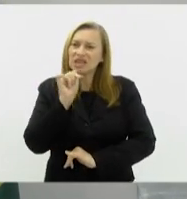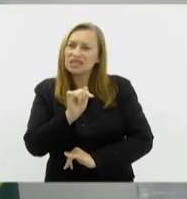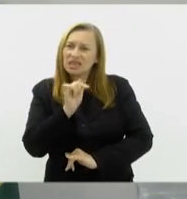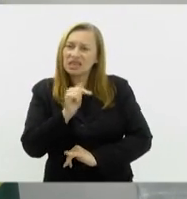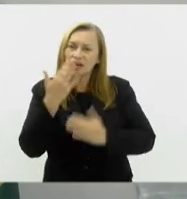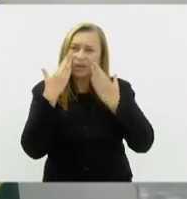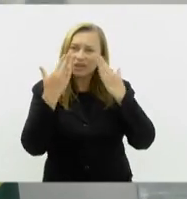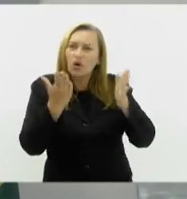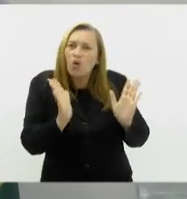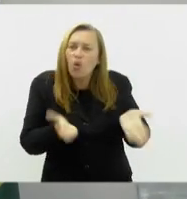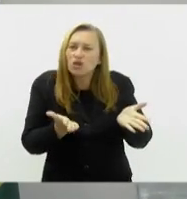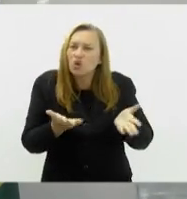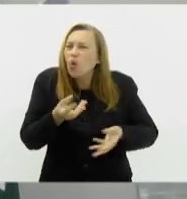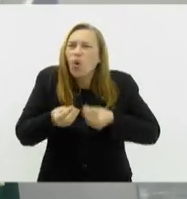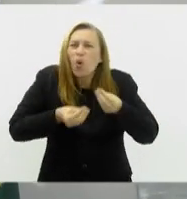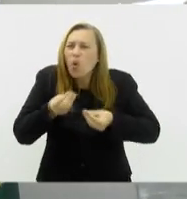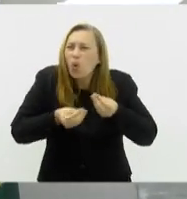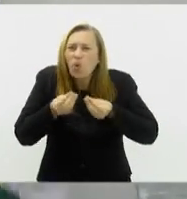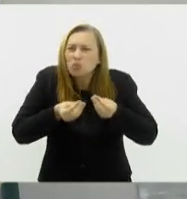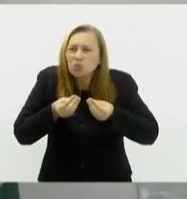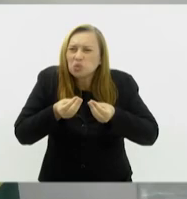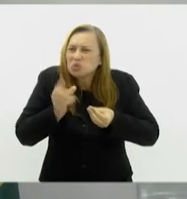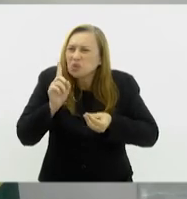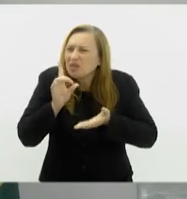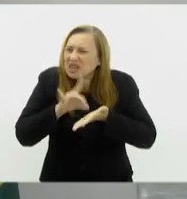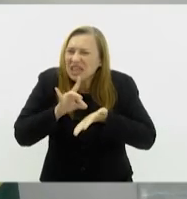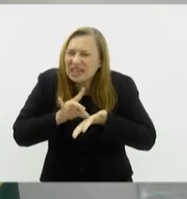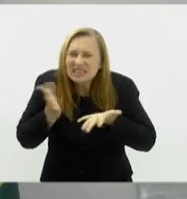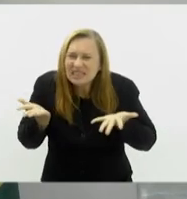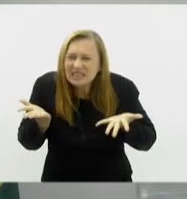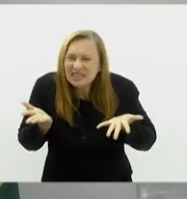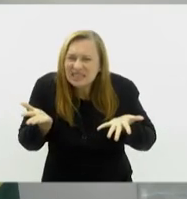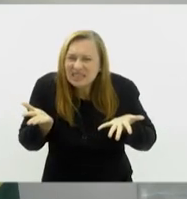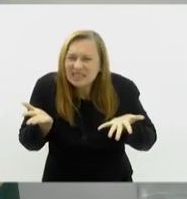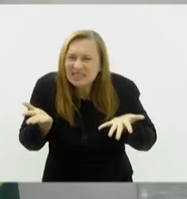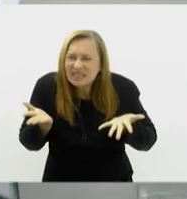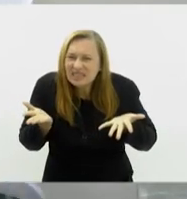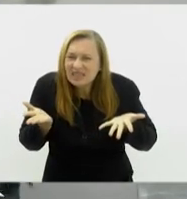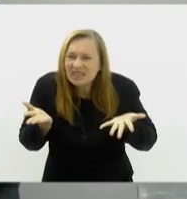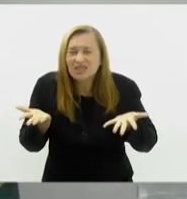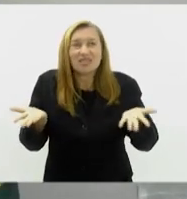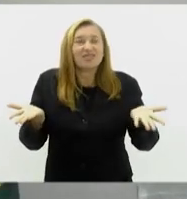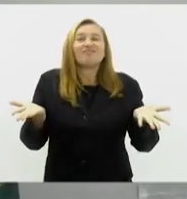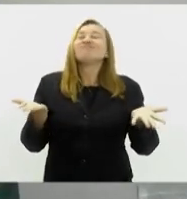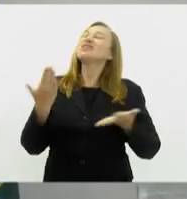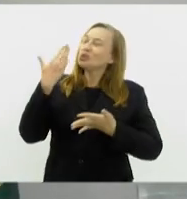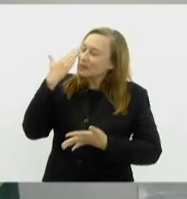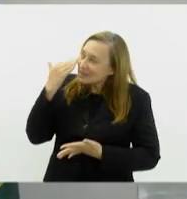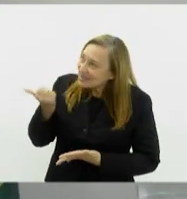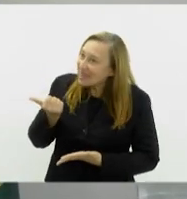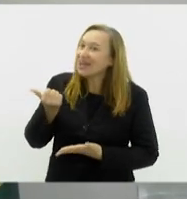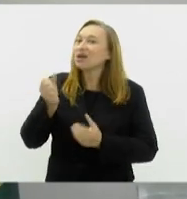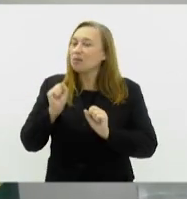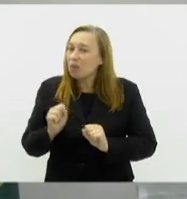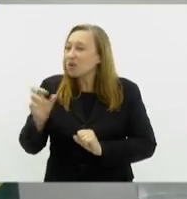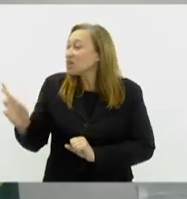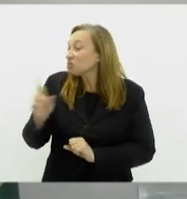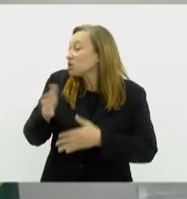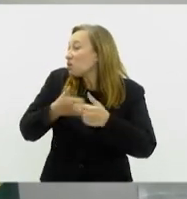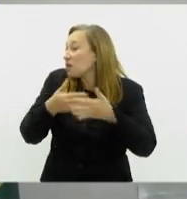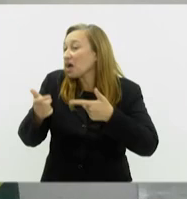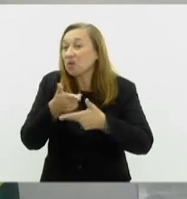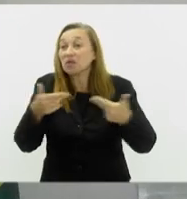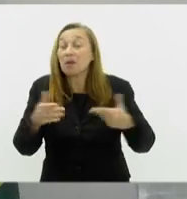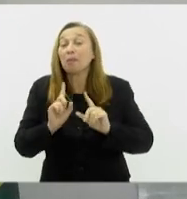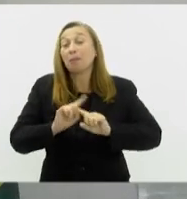apresentou hoje como não é como que isso não é verdade responder eu sei pode responder que a senhora quiser mas é um